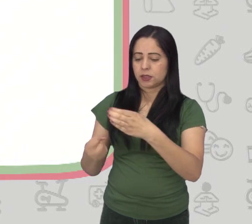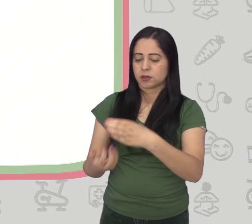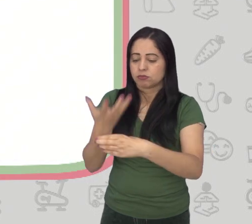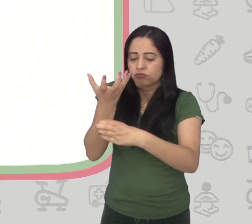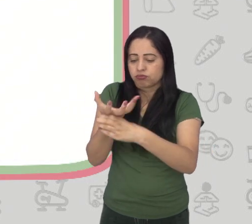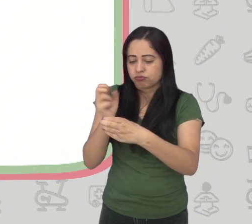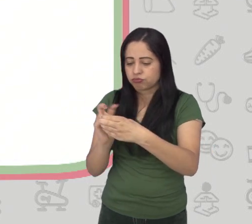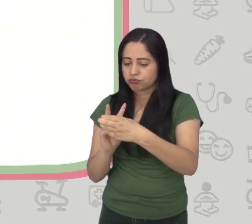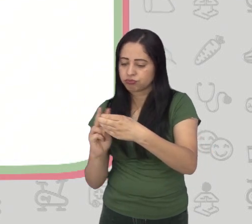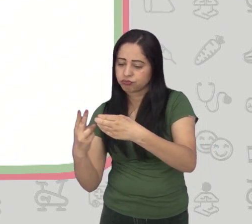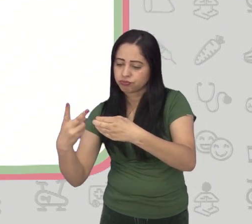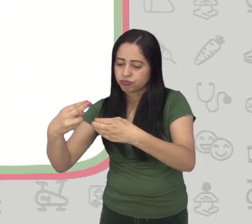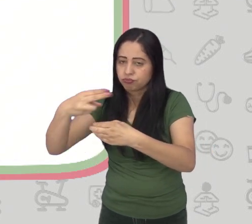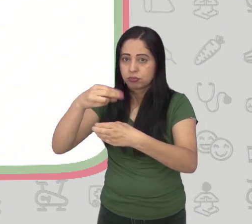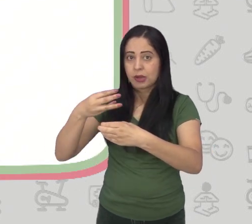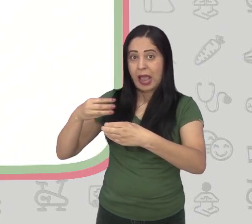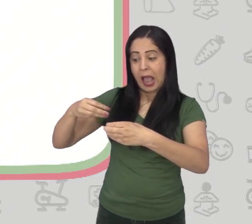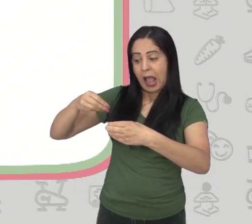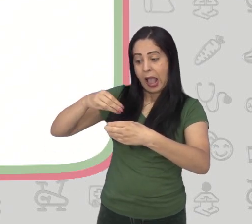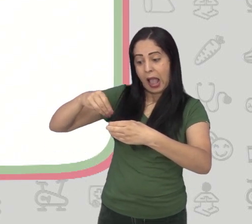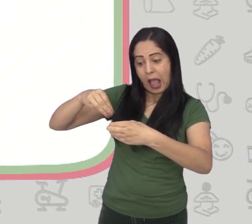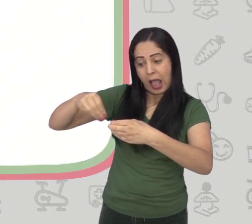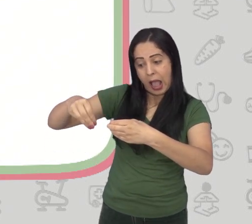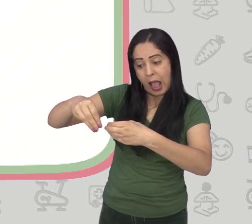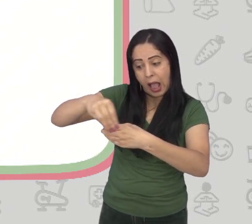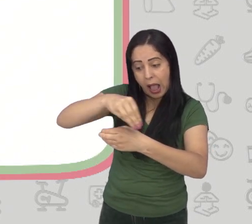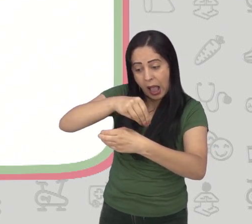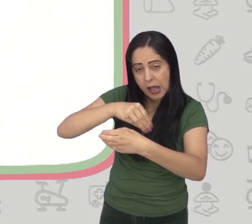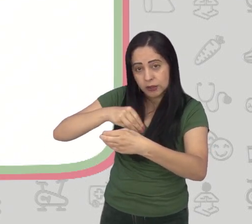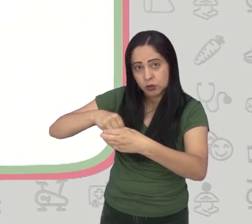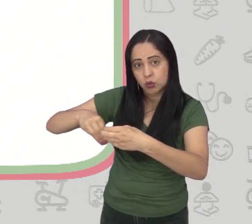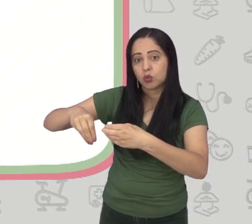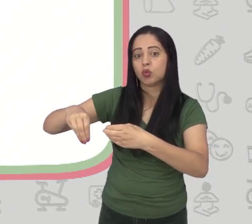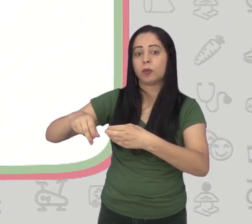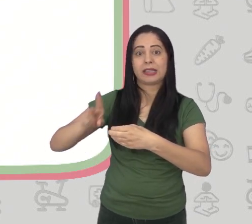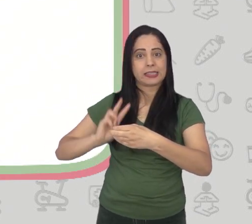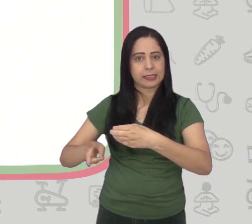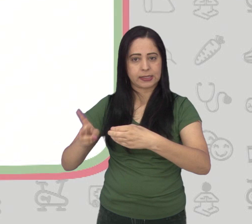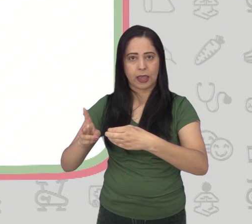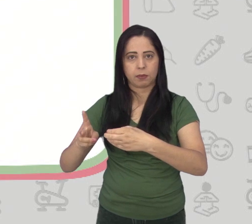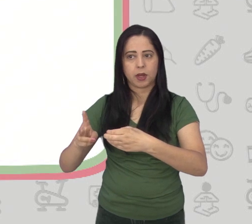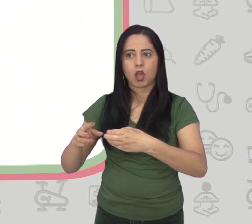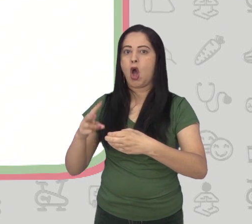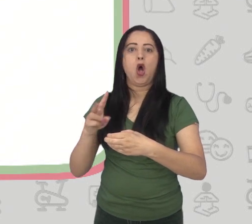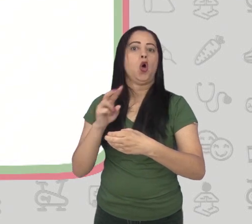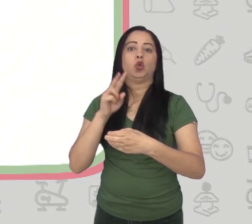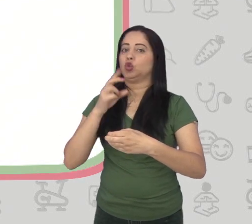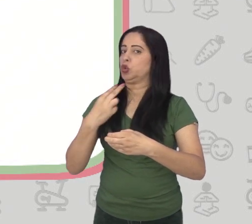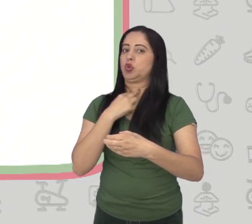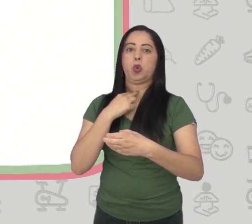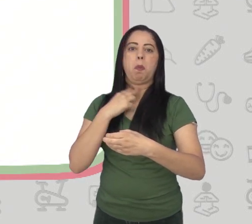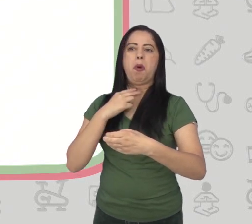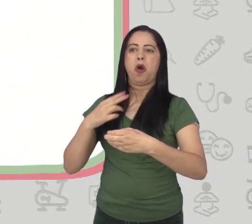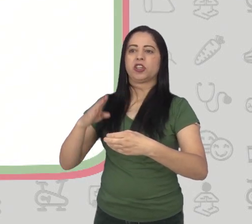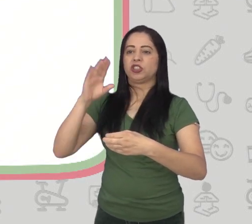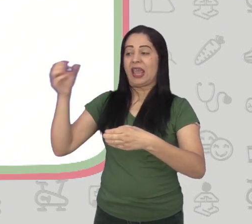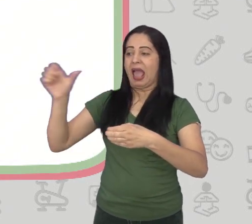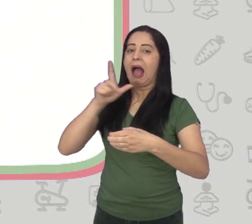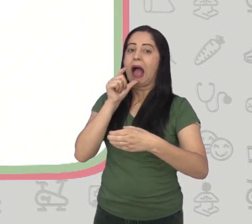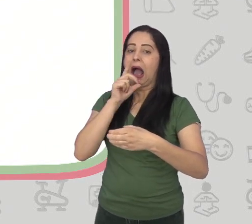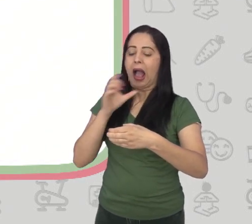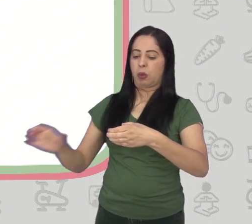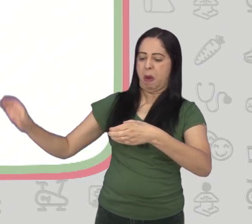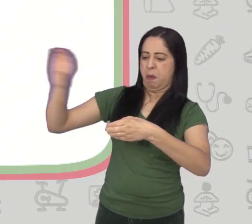uma adubação mais constante, a rega sempre no solo. Nunca, né, na planta? Nunca na planta. Principalmente nas flores,